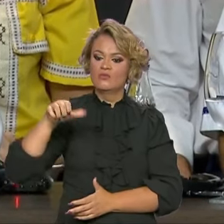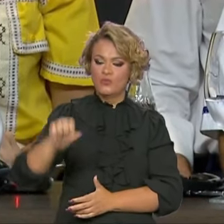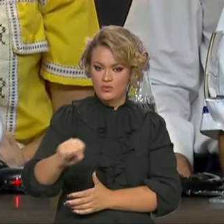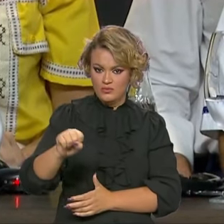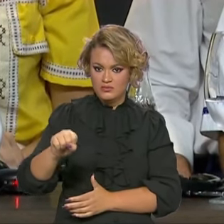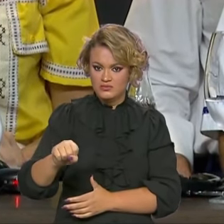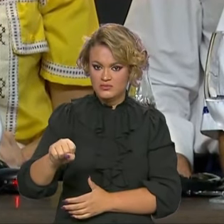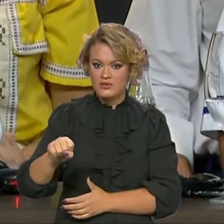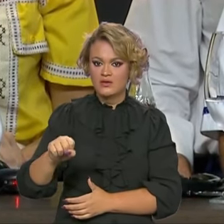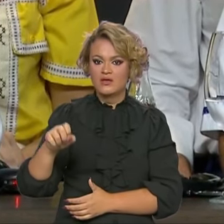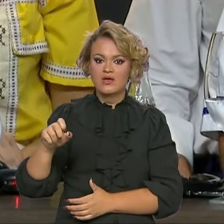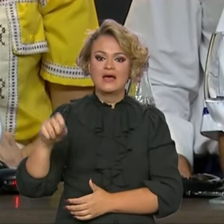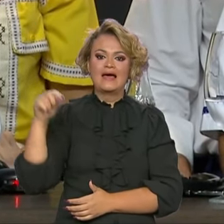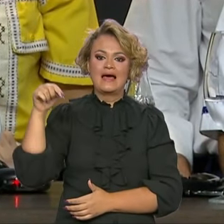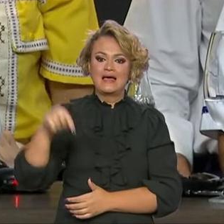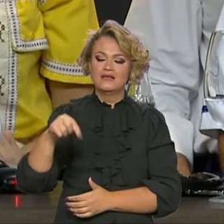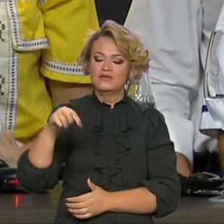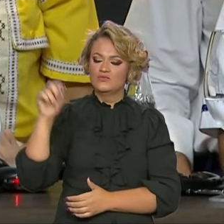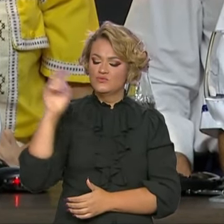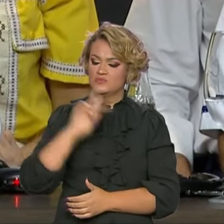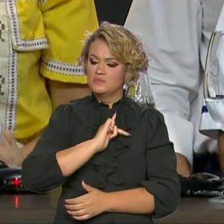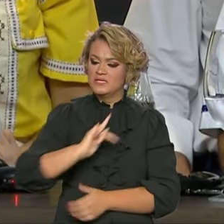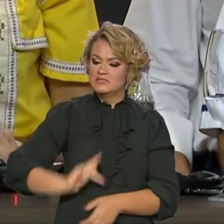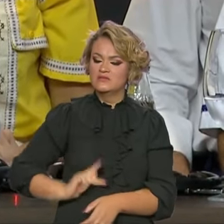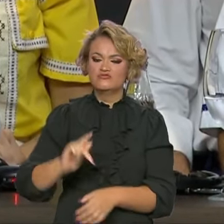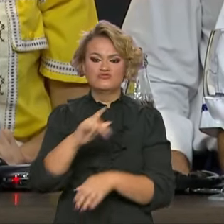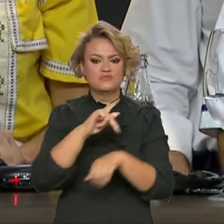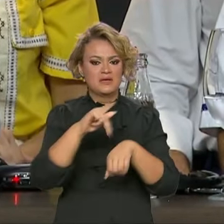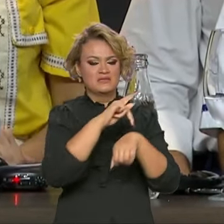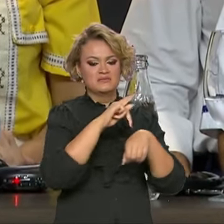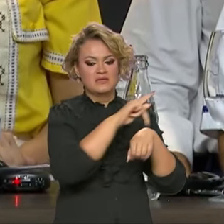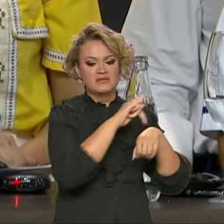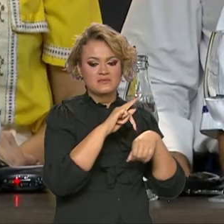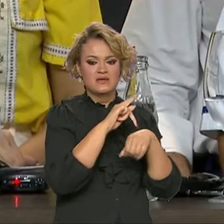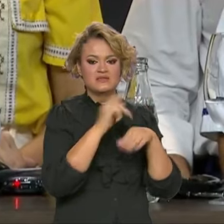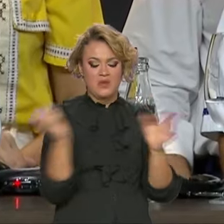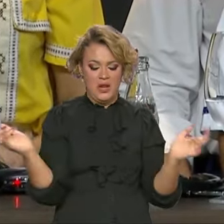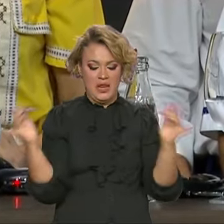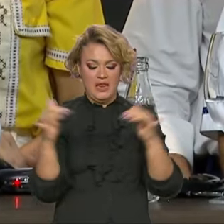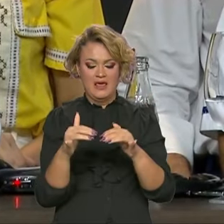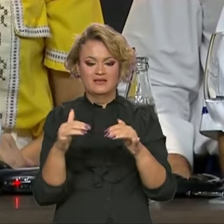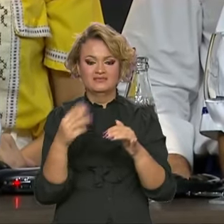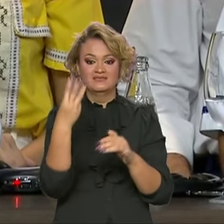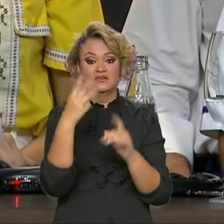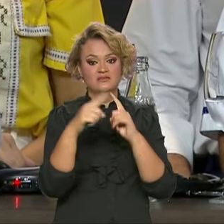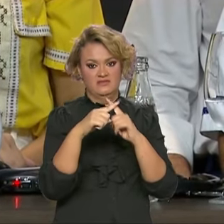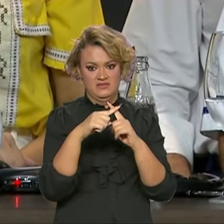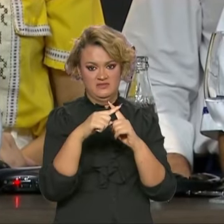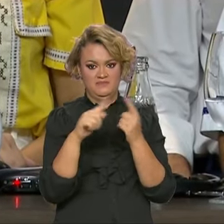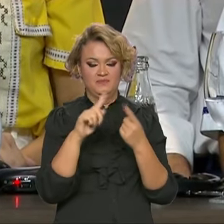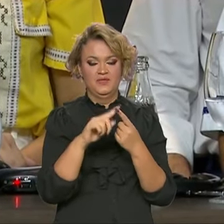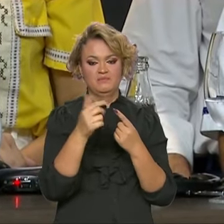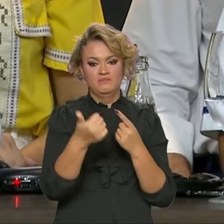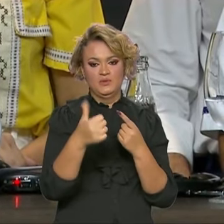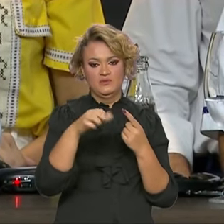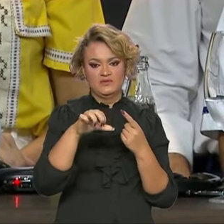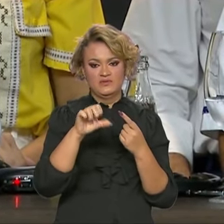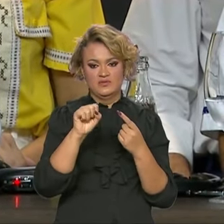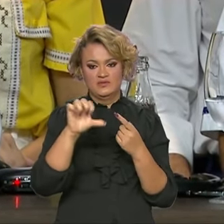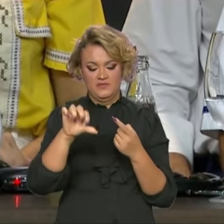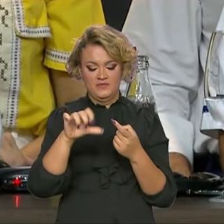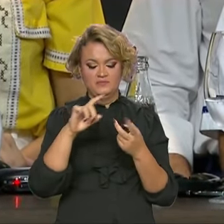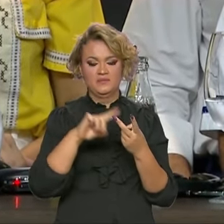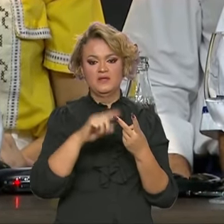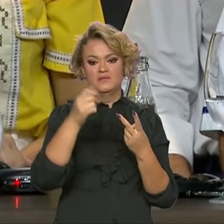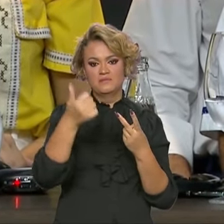1978, os chefes de Estado só se encontraram três vezes, em 89,